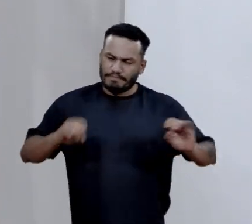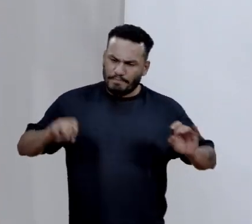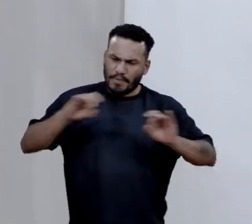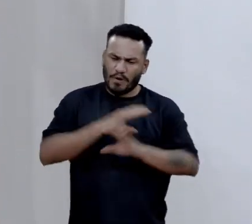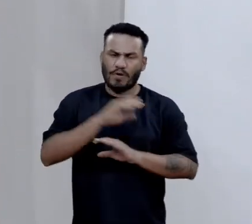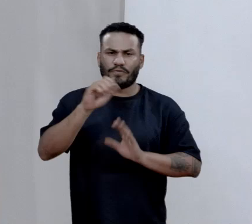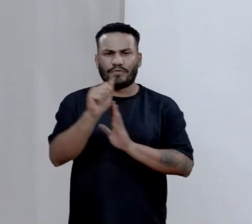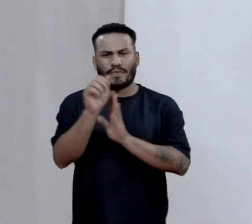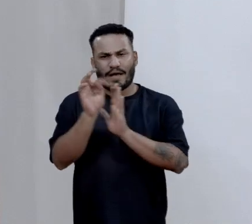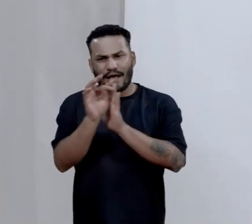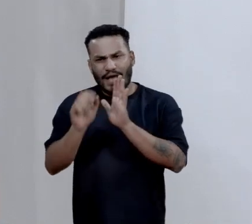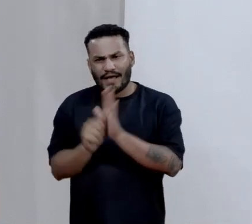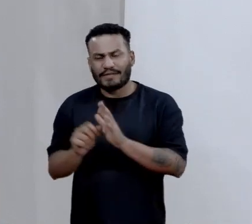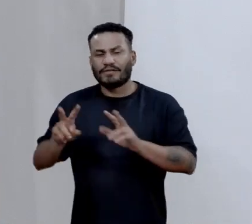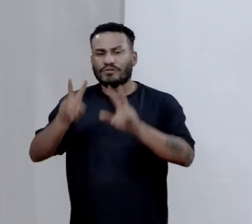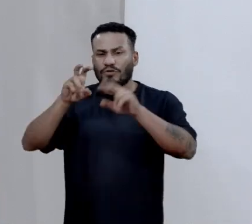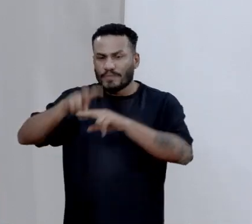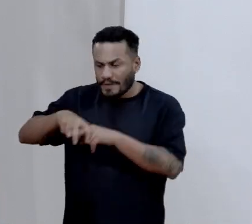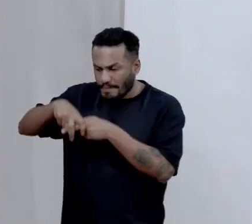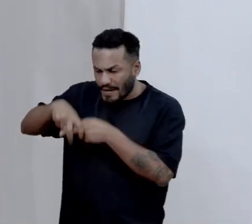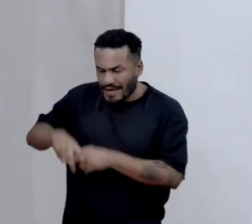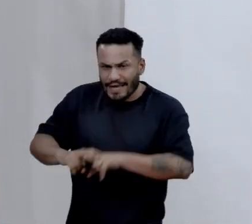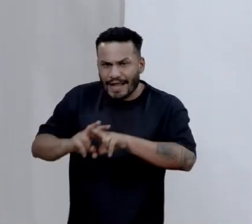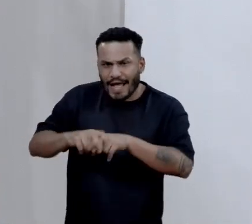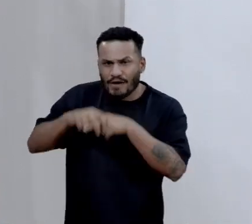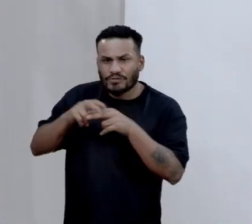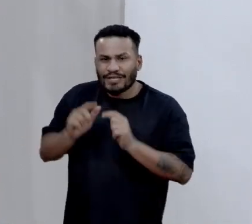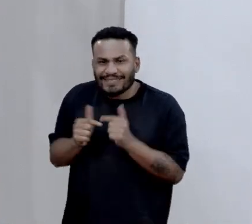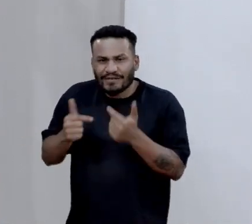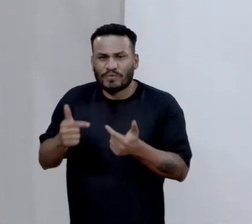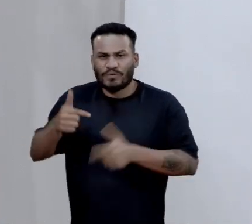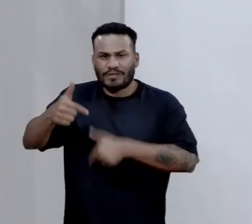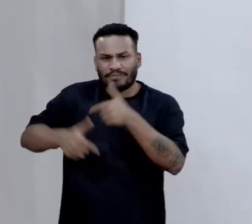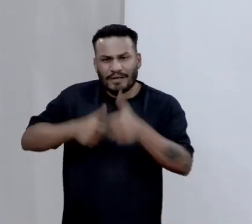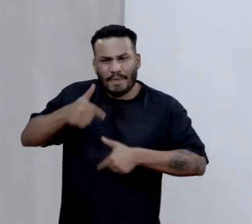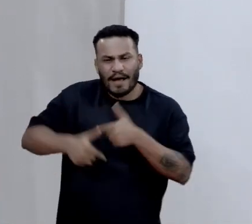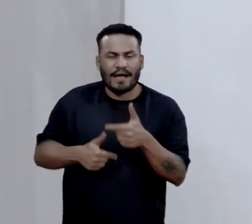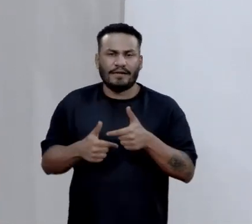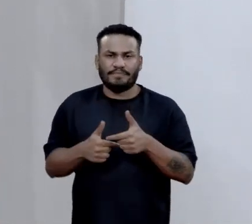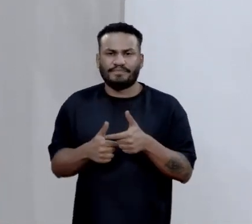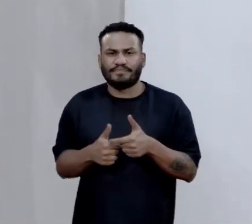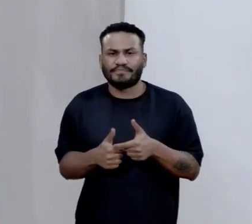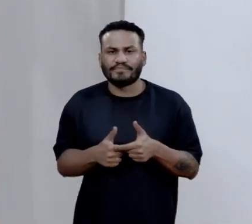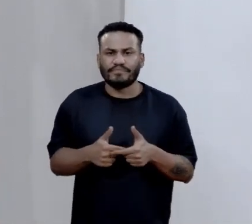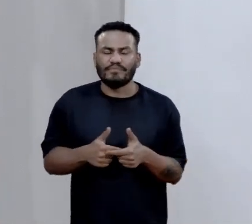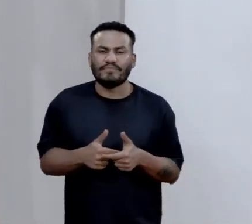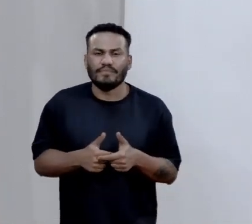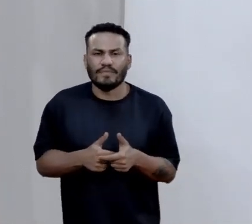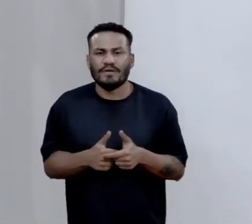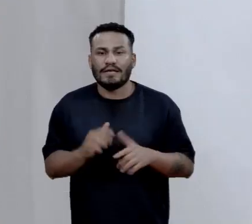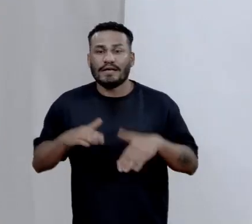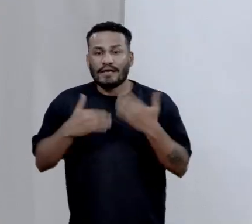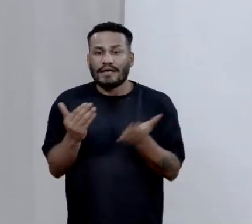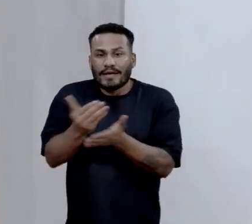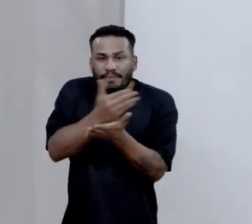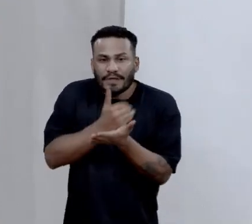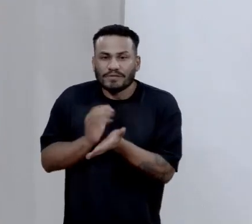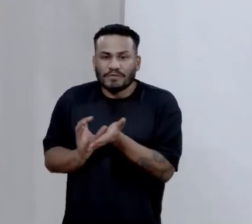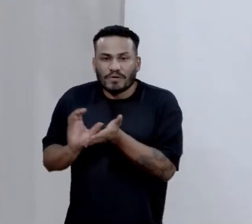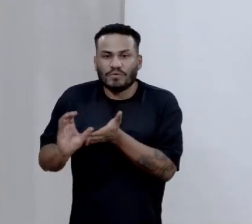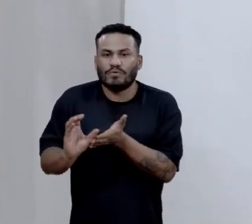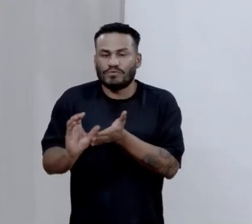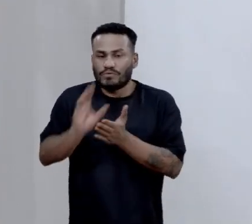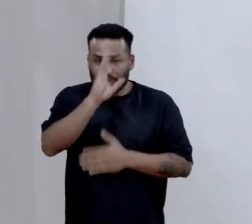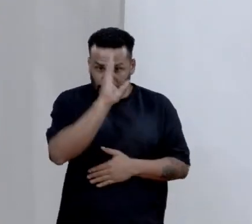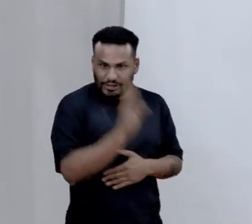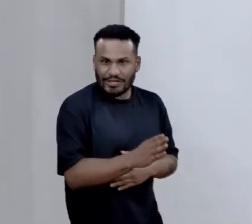a ata, por exemplo, dos playgrounds, isso facilita a execução do trabalho. E aí a captação dos recursos